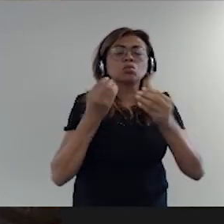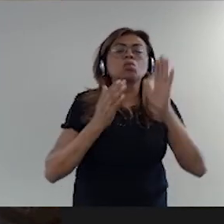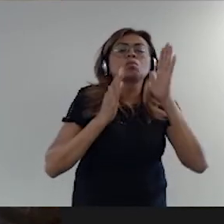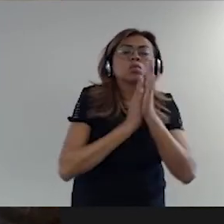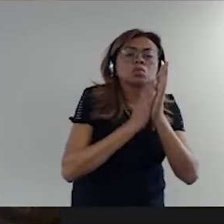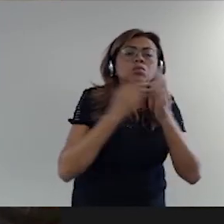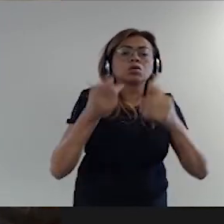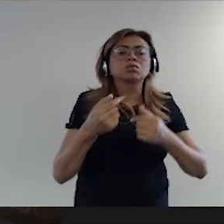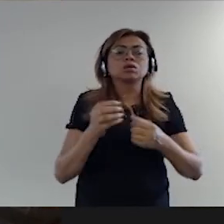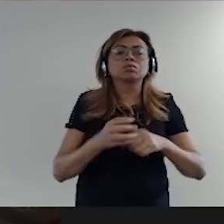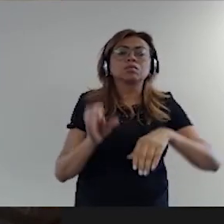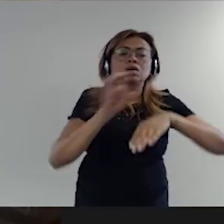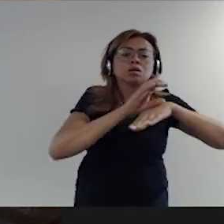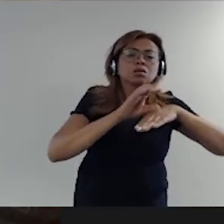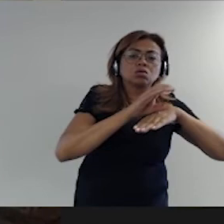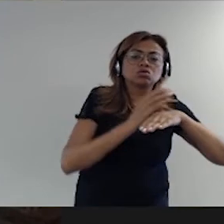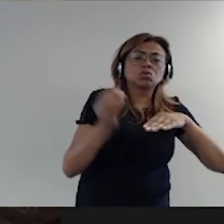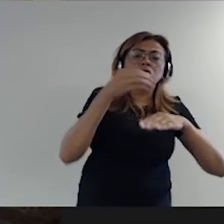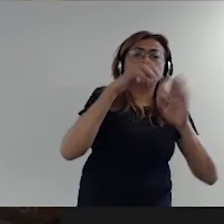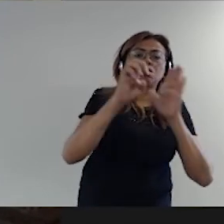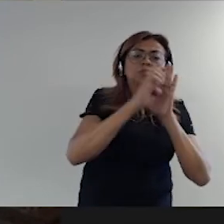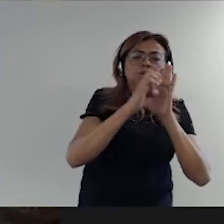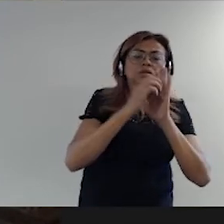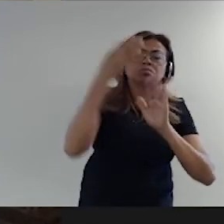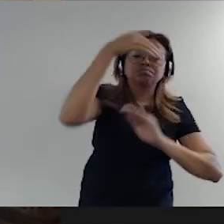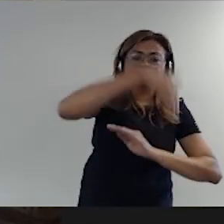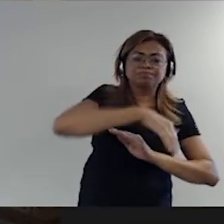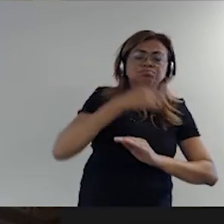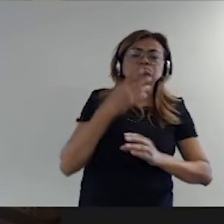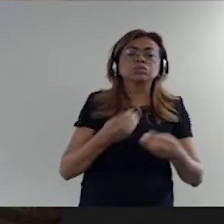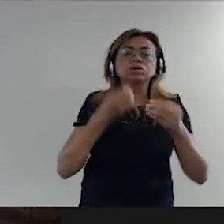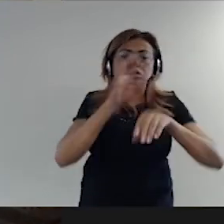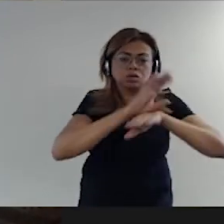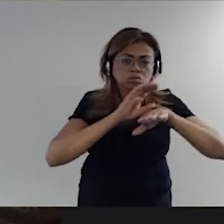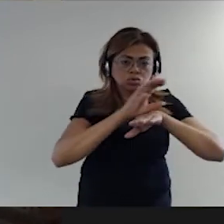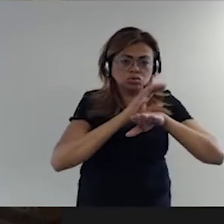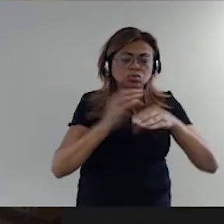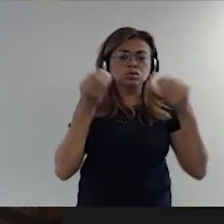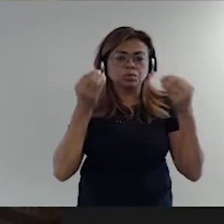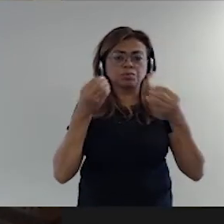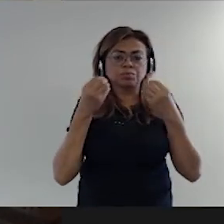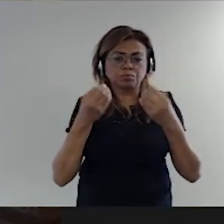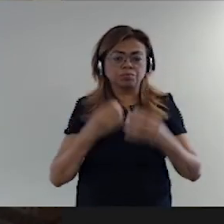proposta de emenda constitucional para, de uma forma